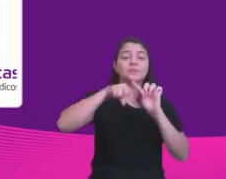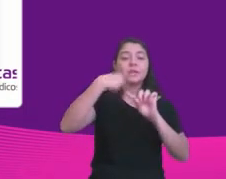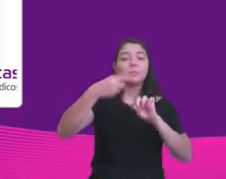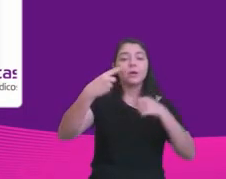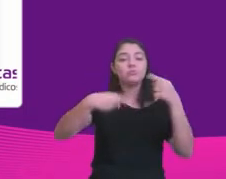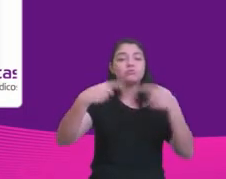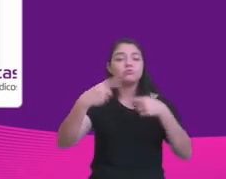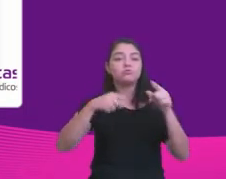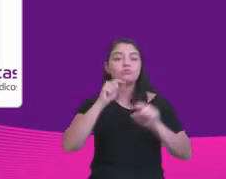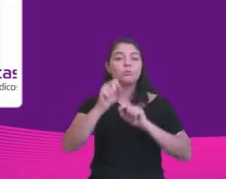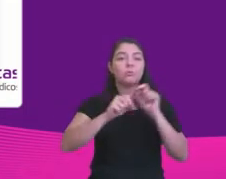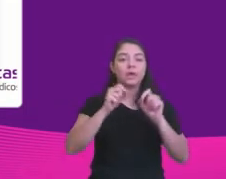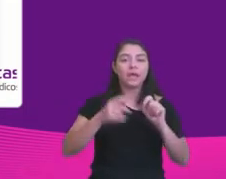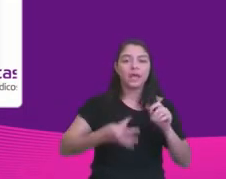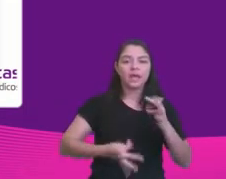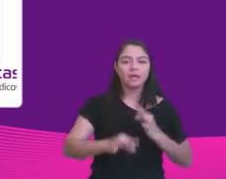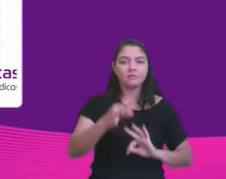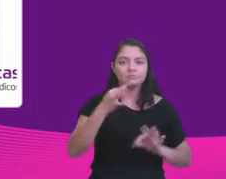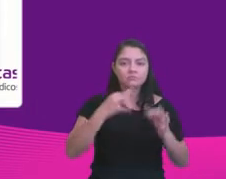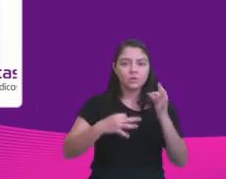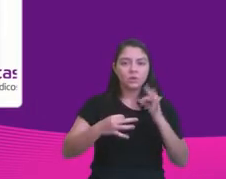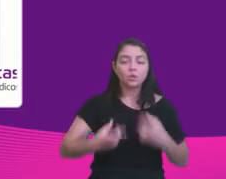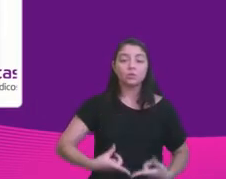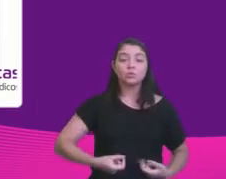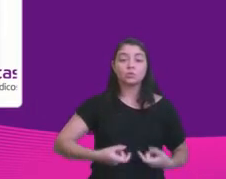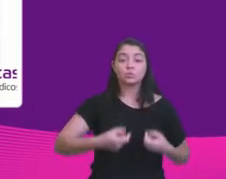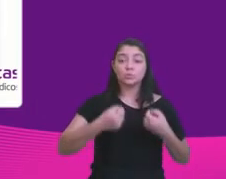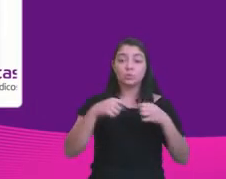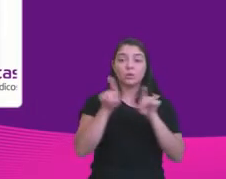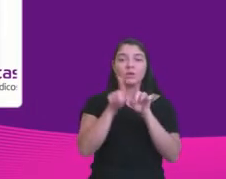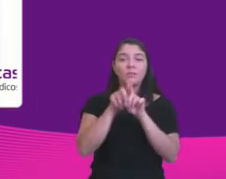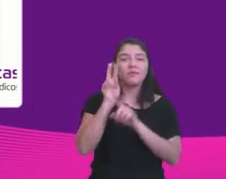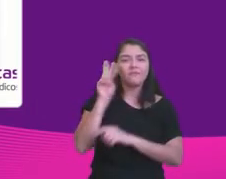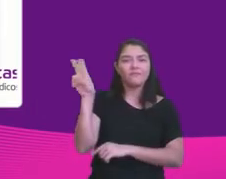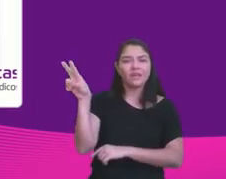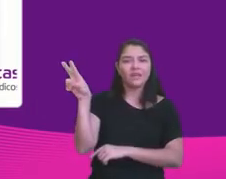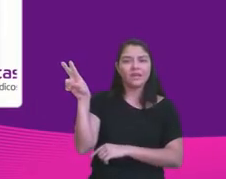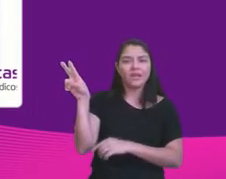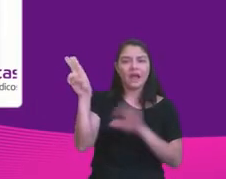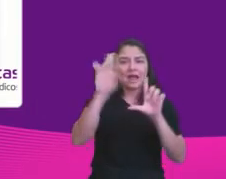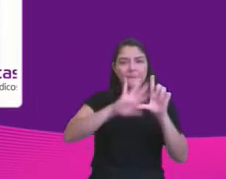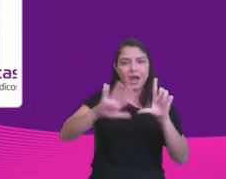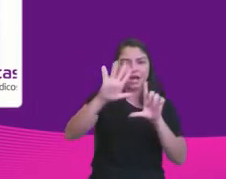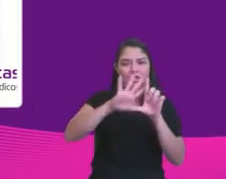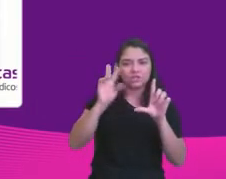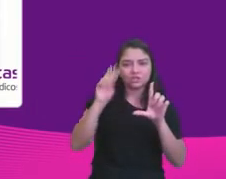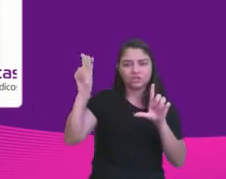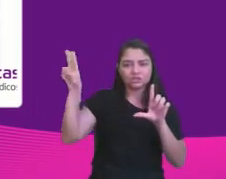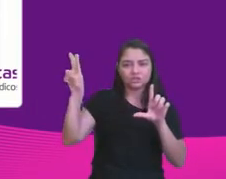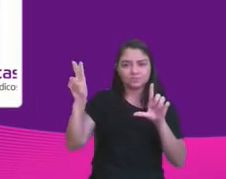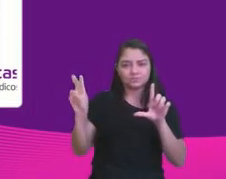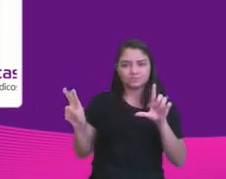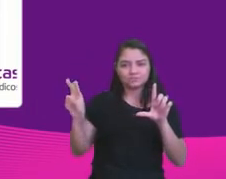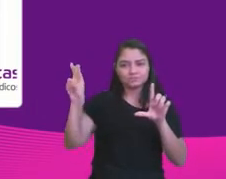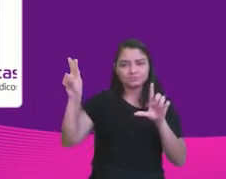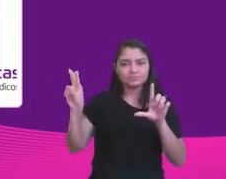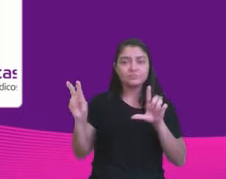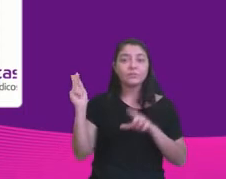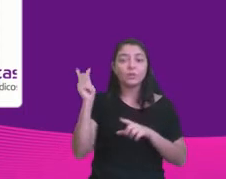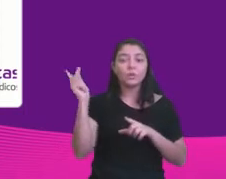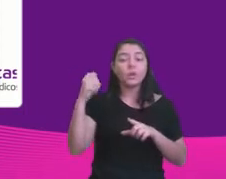tumor board, as imagens novamente separadas aqui pela doutora Lúcia, né, confirmando uma